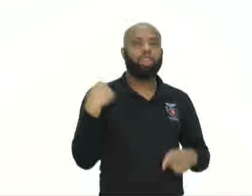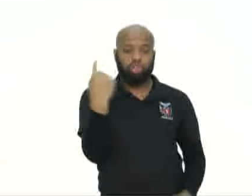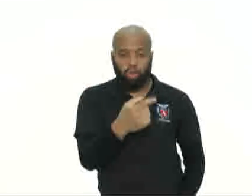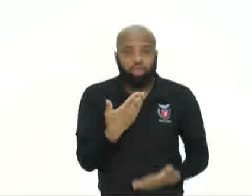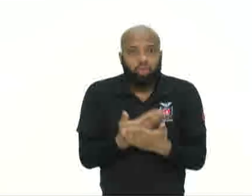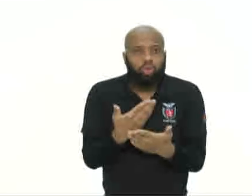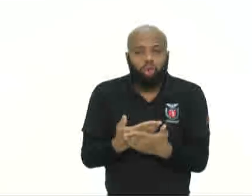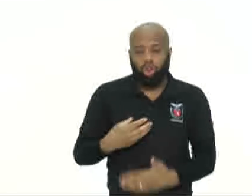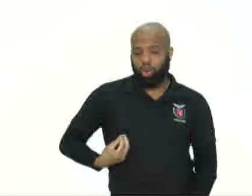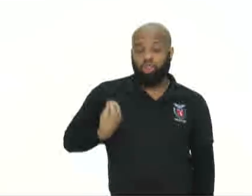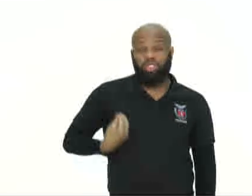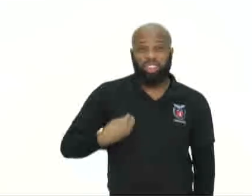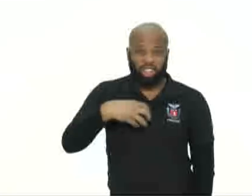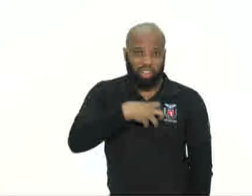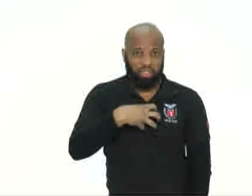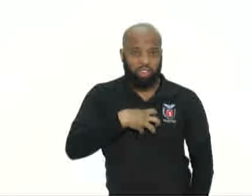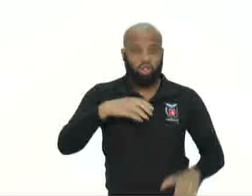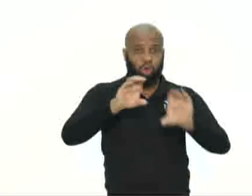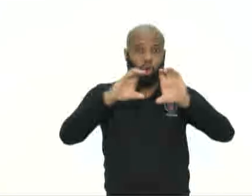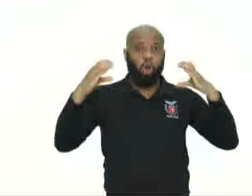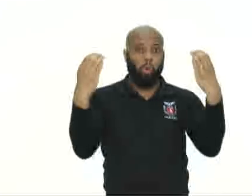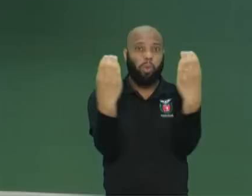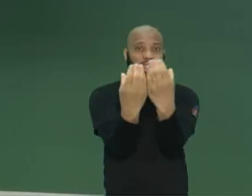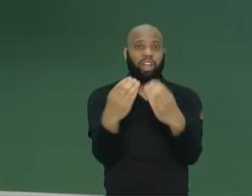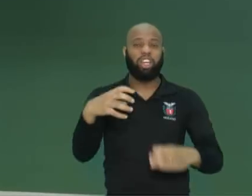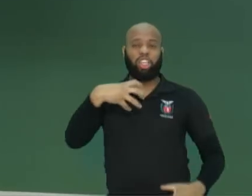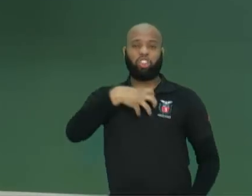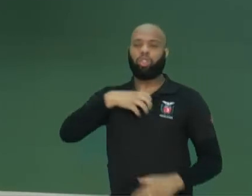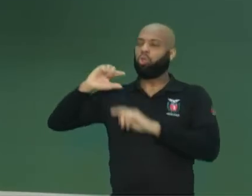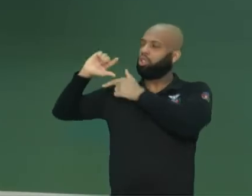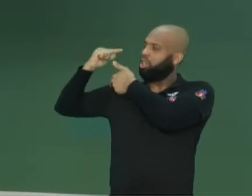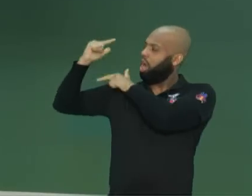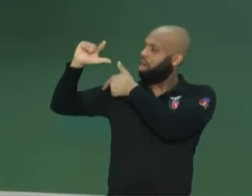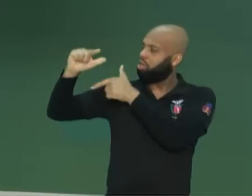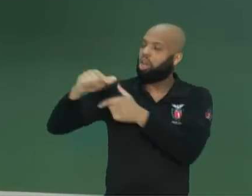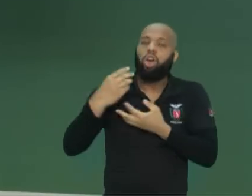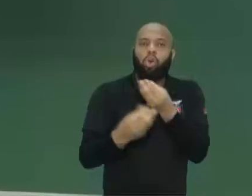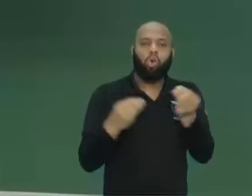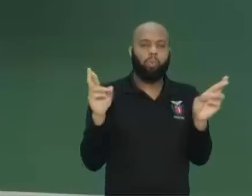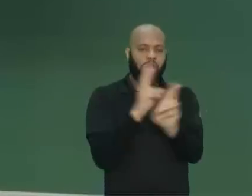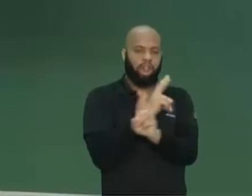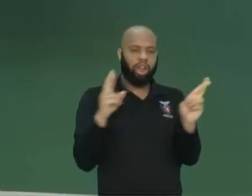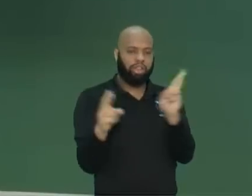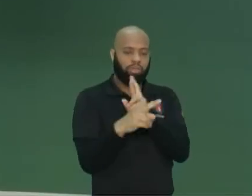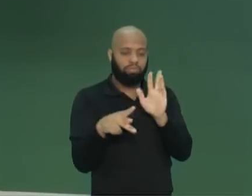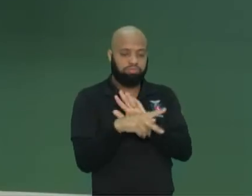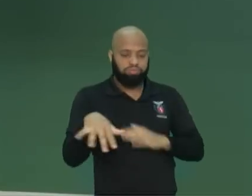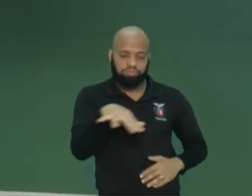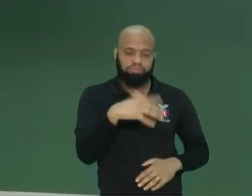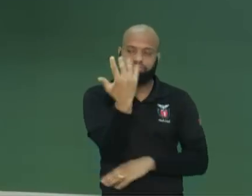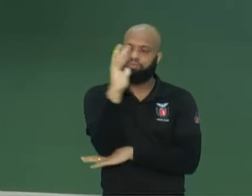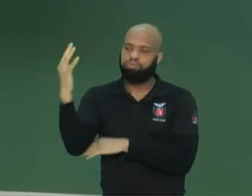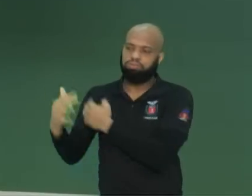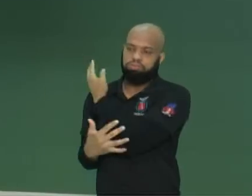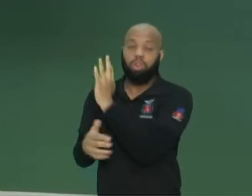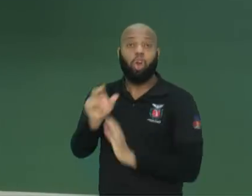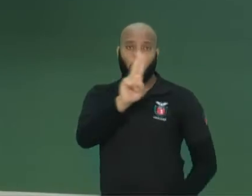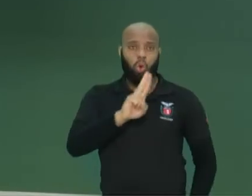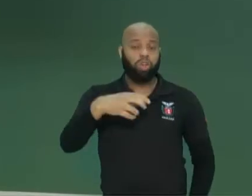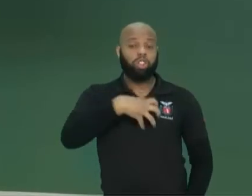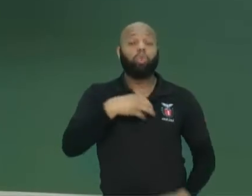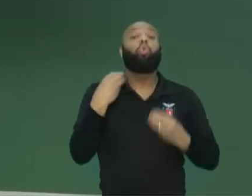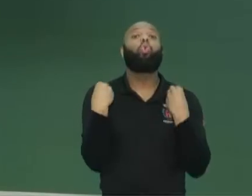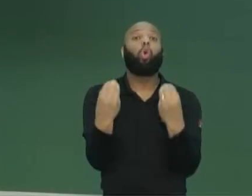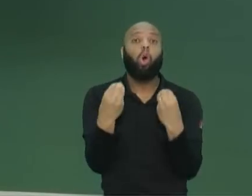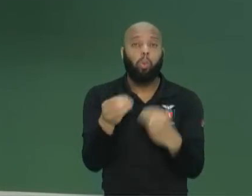os modos de vida das comunidades tradicionais e como elas se relacionam com o meio natural, utilizando de forma sustentável. É um exemplo,